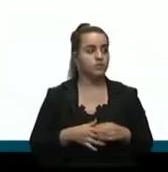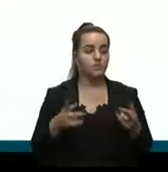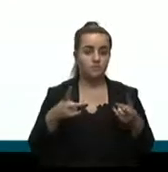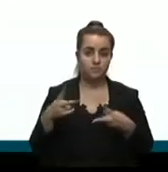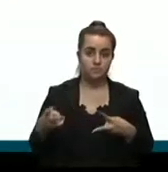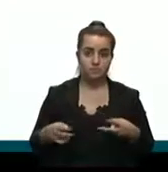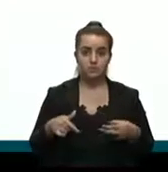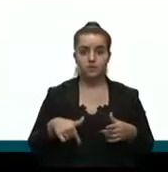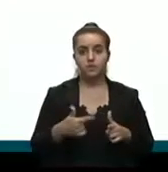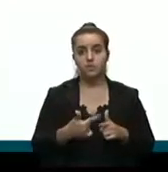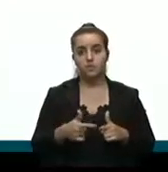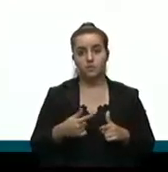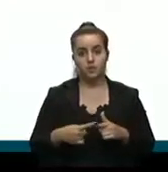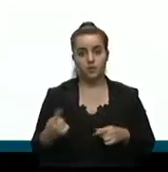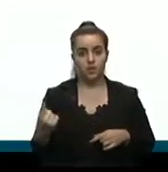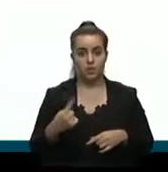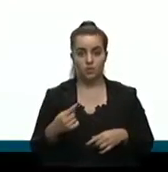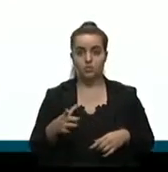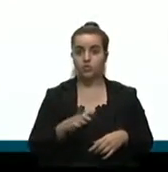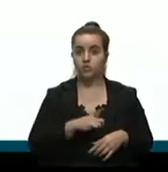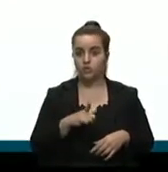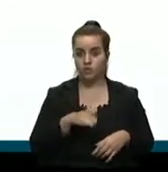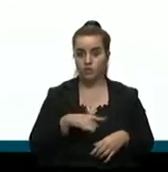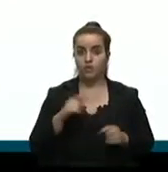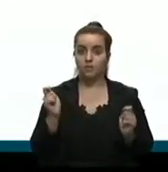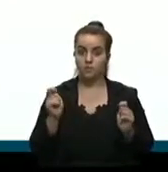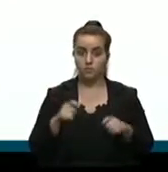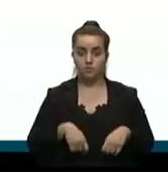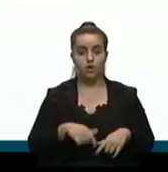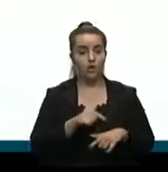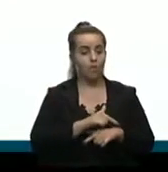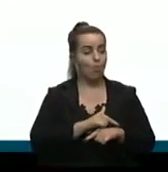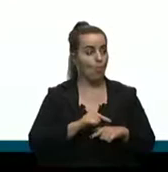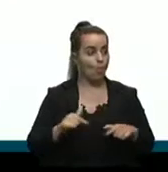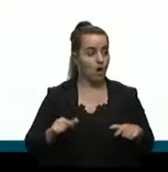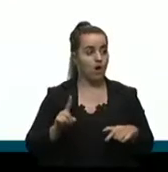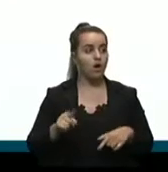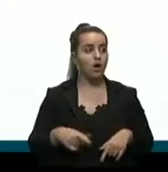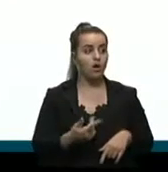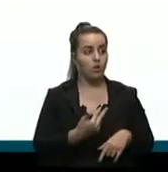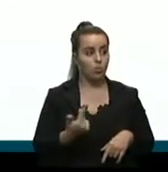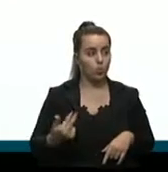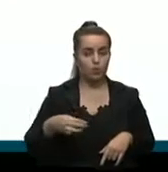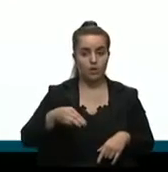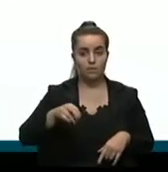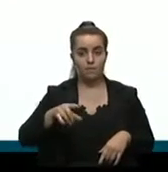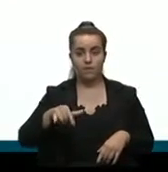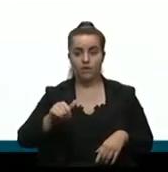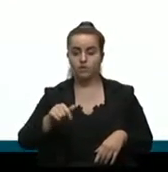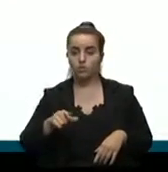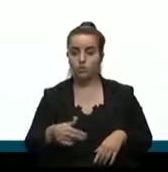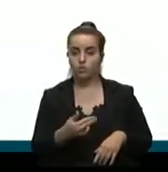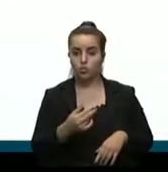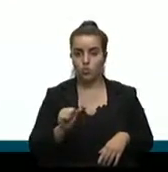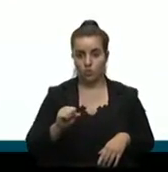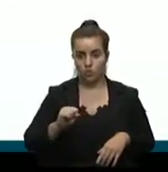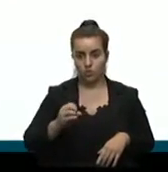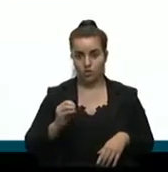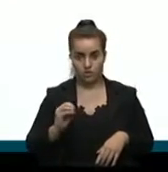Perceba que no problema 1, eu tenho a hipótese nula, a igualdade, ou seja, a média sendo igual a